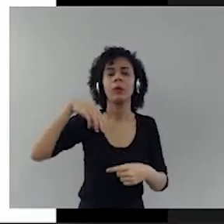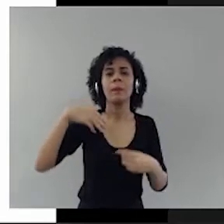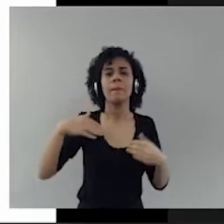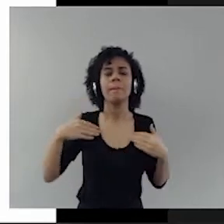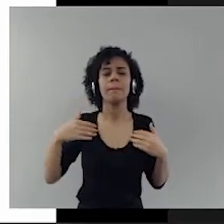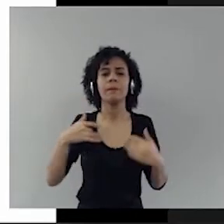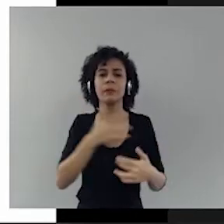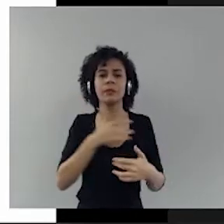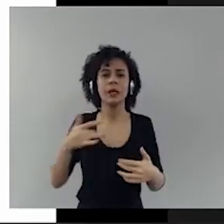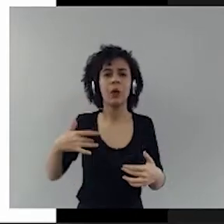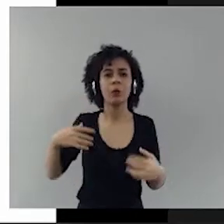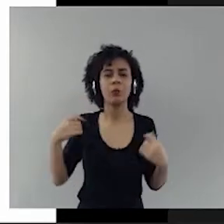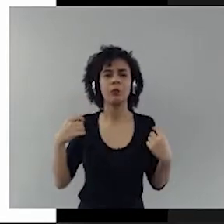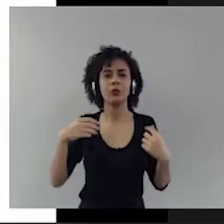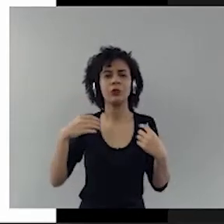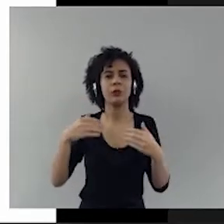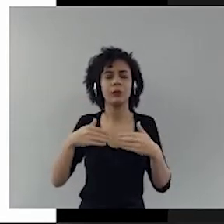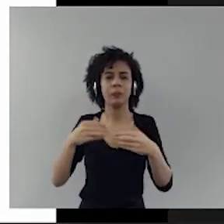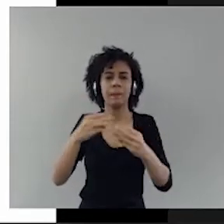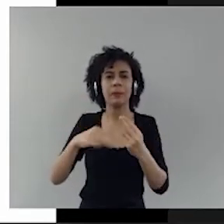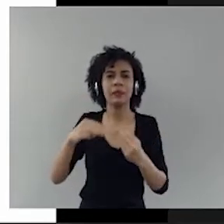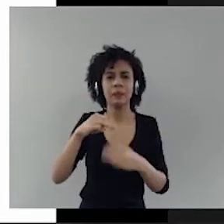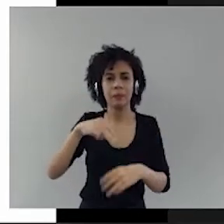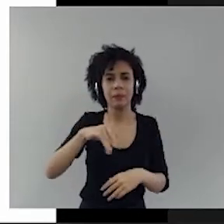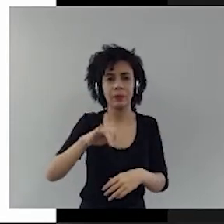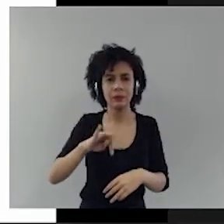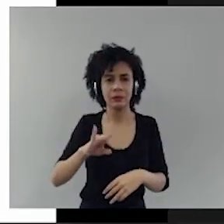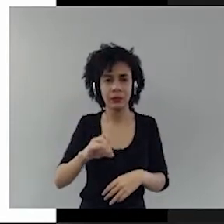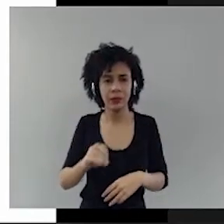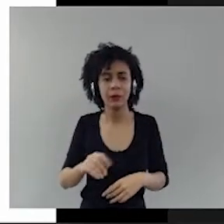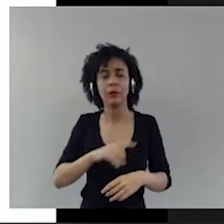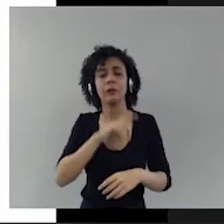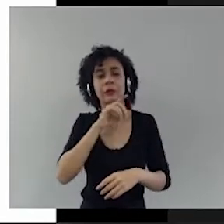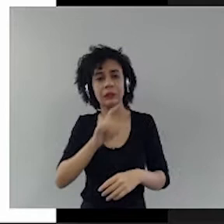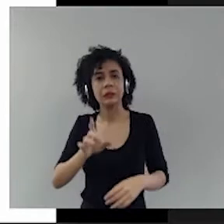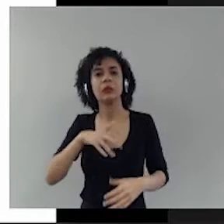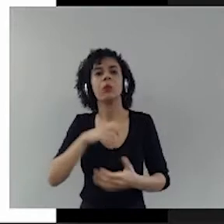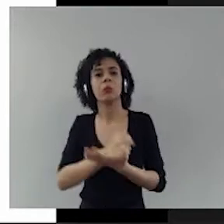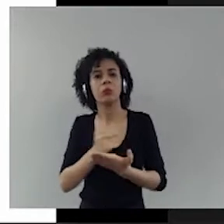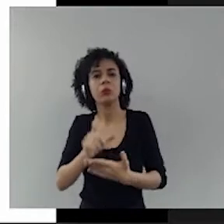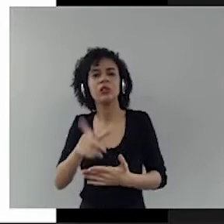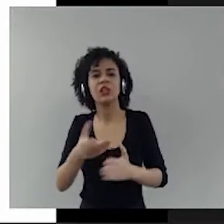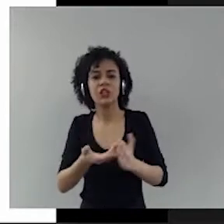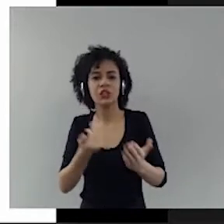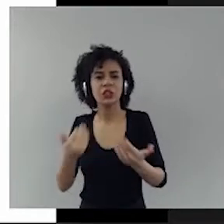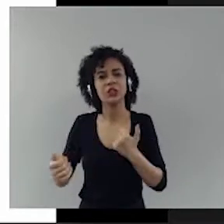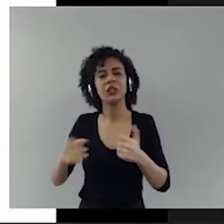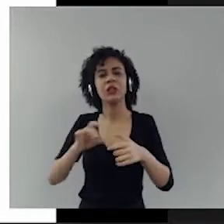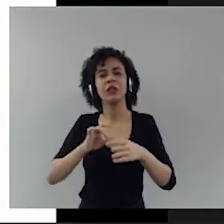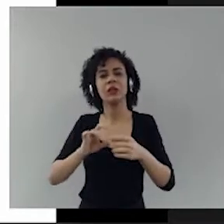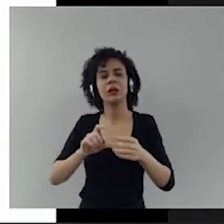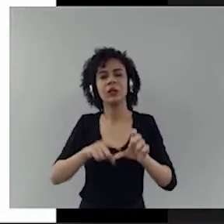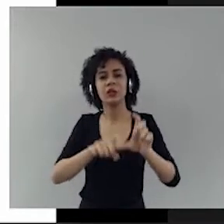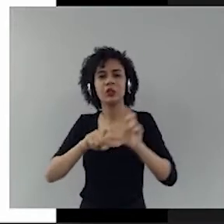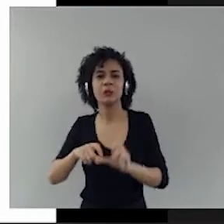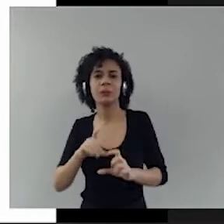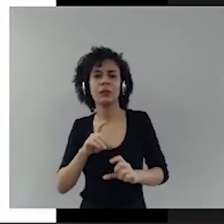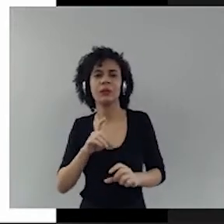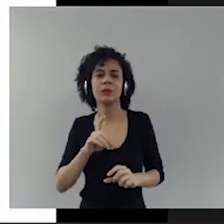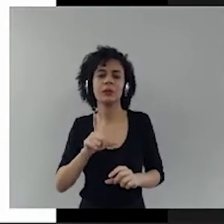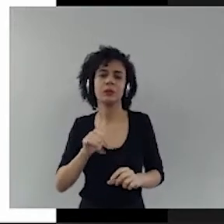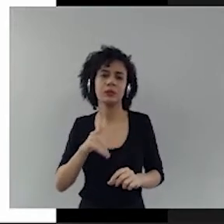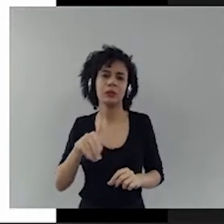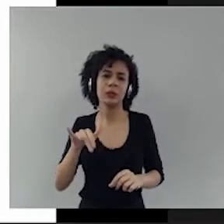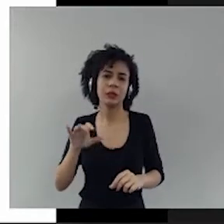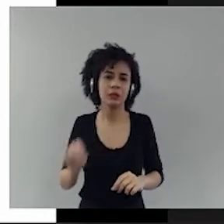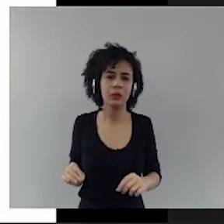as egeo também noticiou e por força de sua atuação já houve revogação de algumas dispensas de licitação promovidas pelo ministério